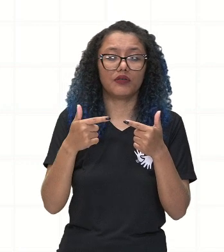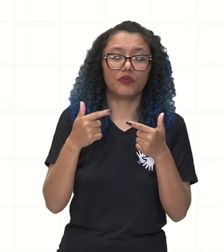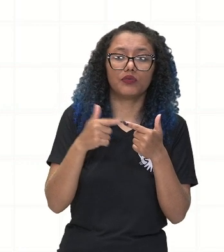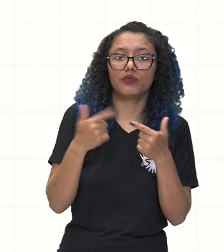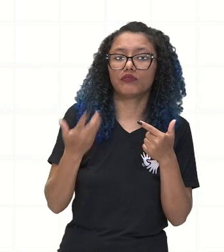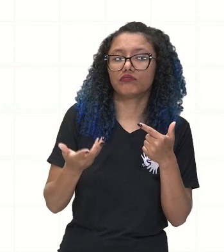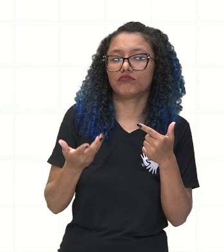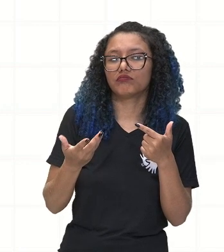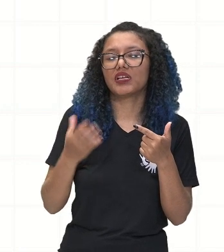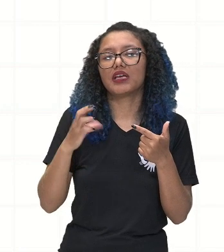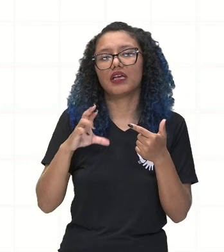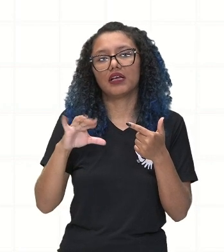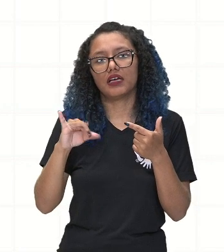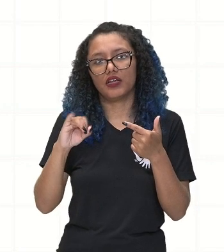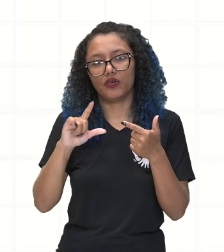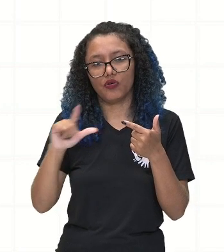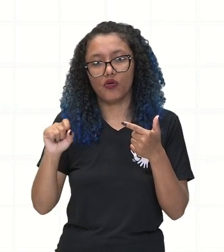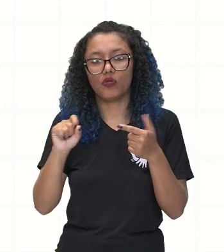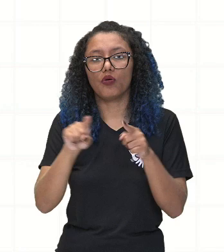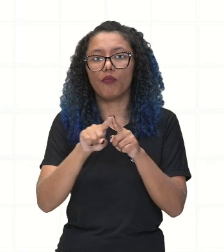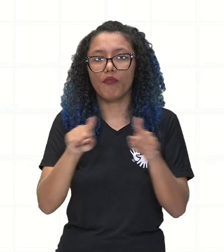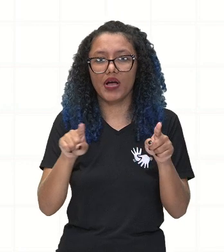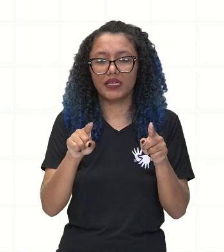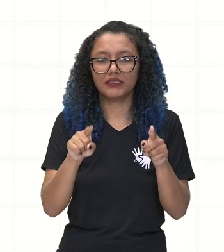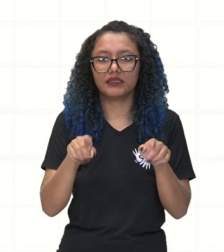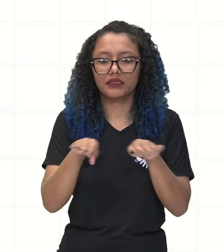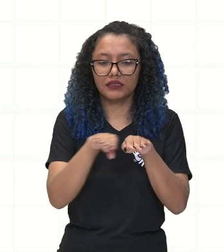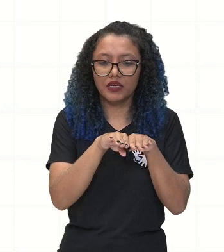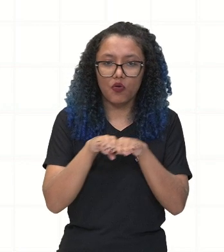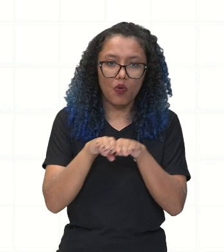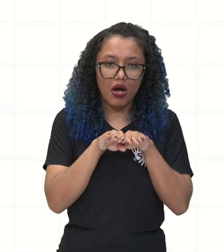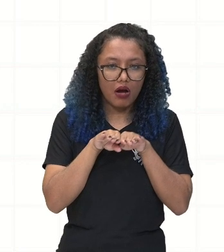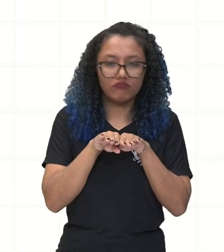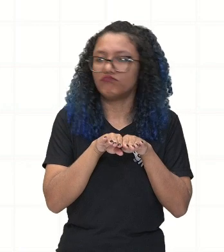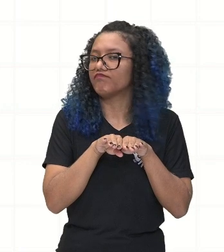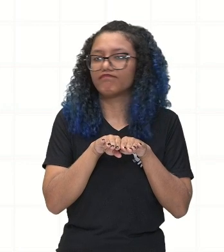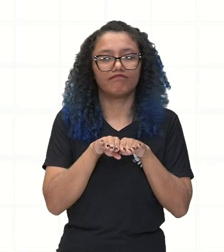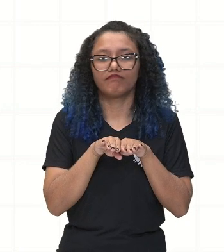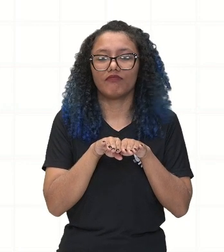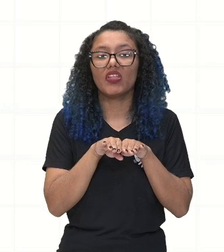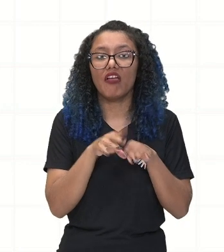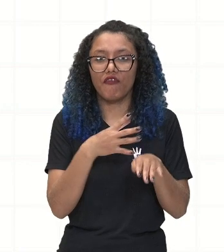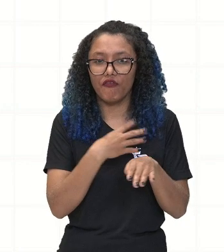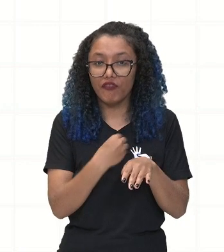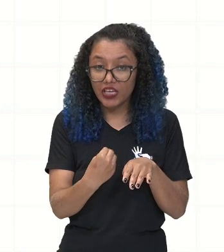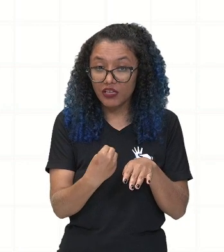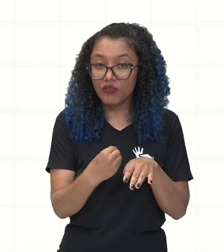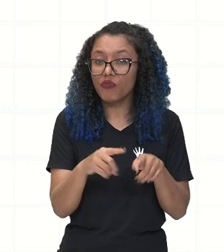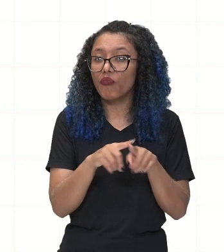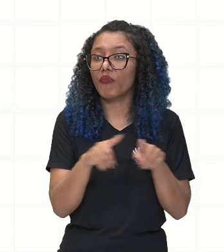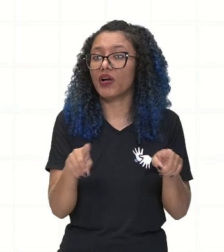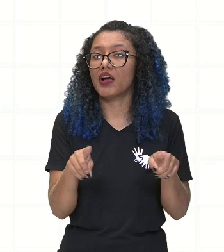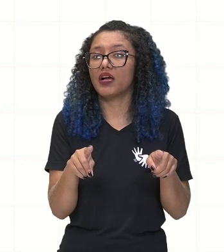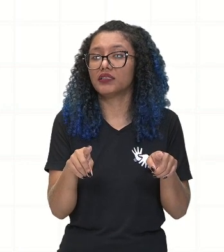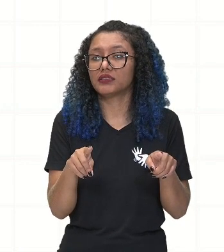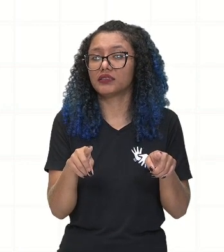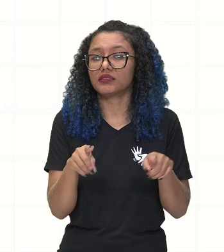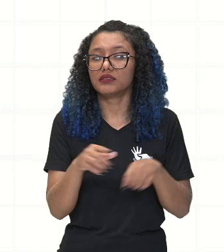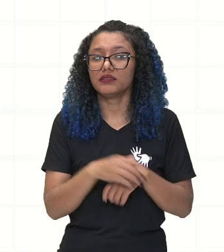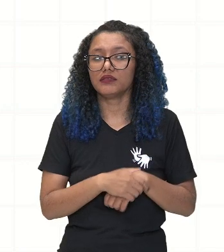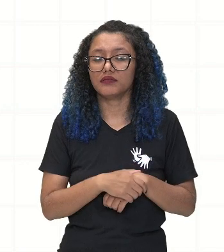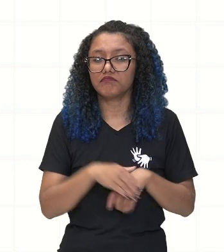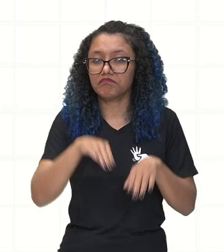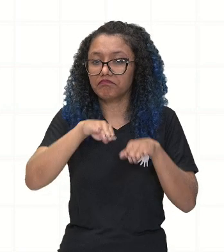a mesma importância que os chapetones, apesar de serem descendentes deles no contexto da